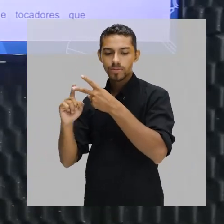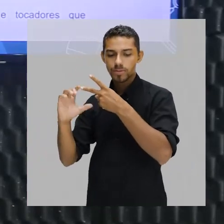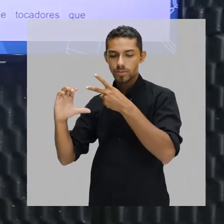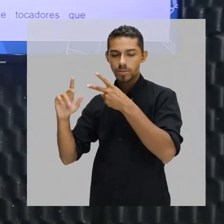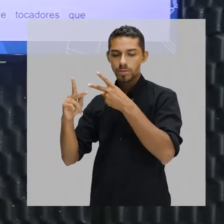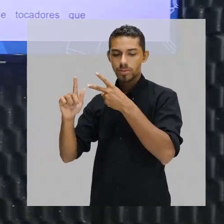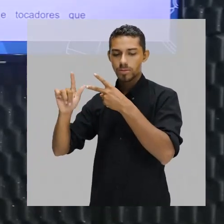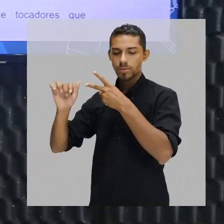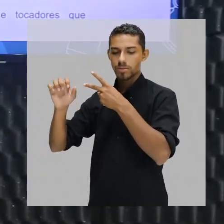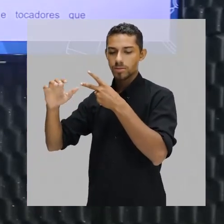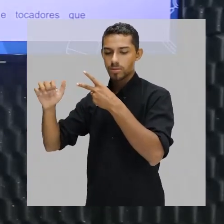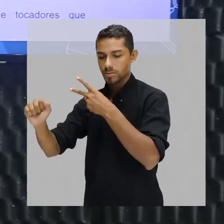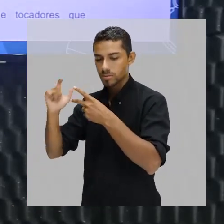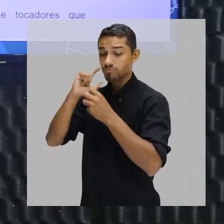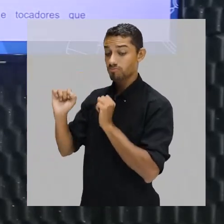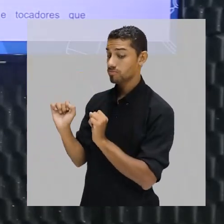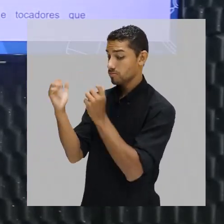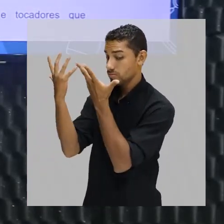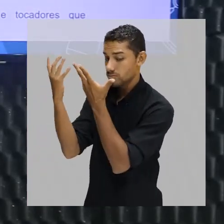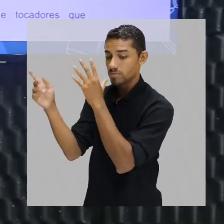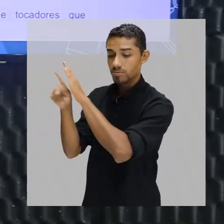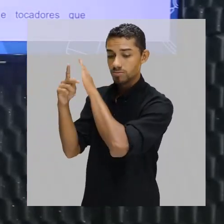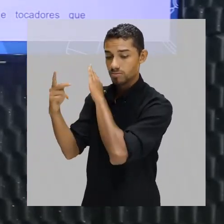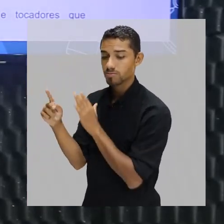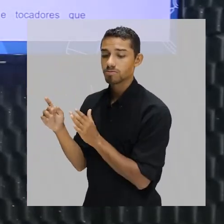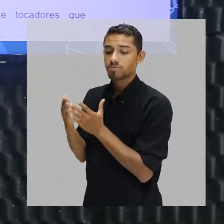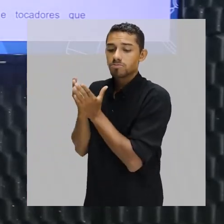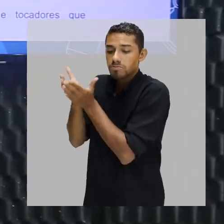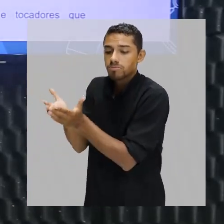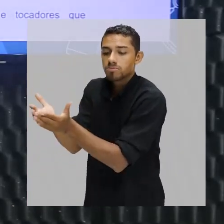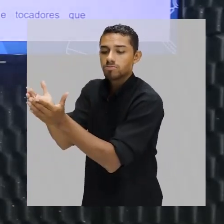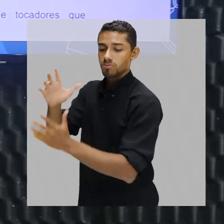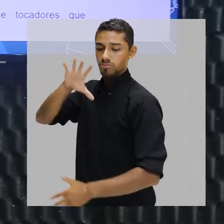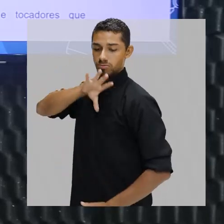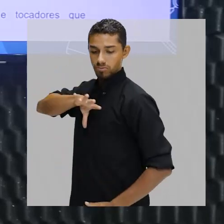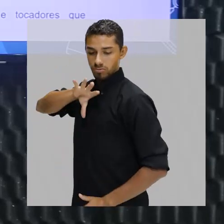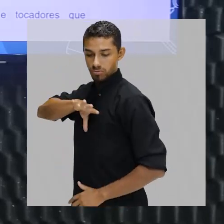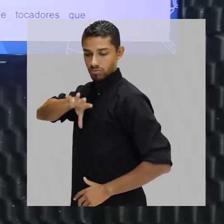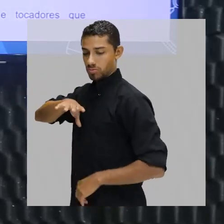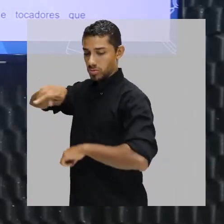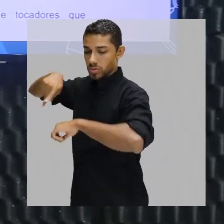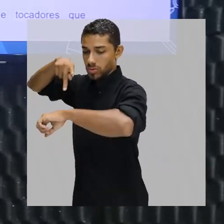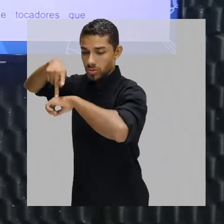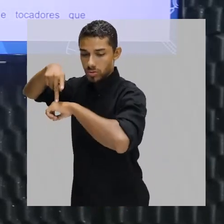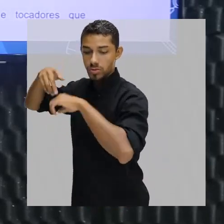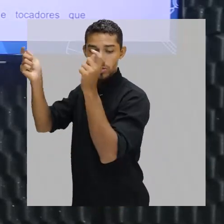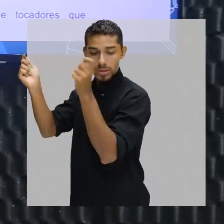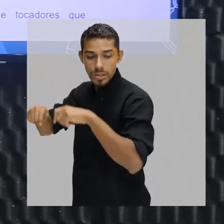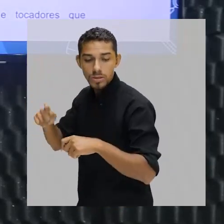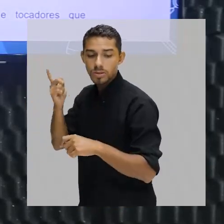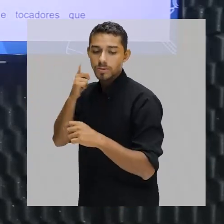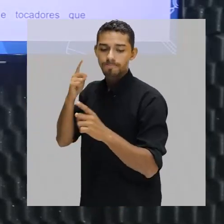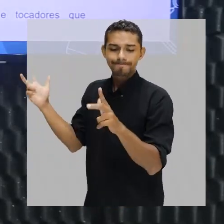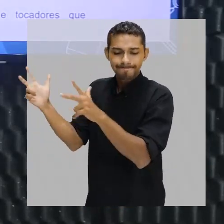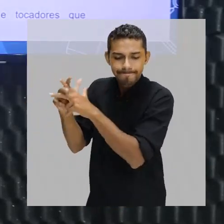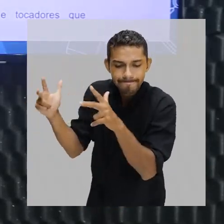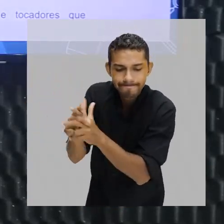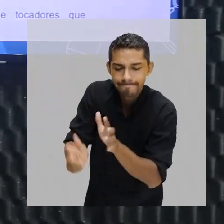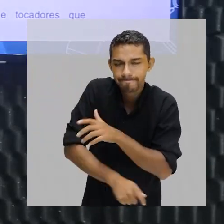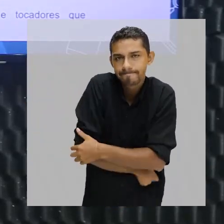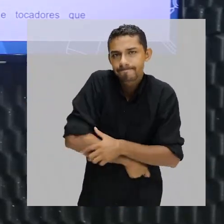marítimas portuguesas das batalhas entre cristãos e mouros. Né? Você tem espalhado isso, e geralmente quando você tem uma apresentação desse tipo, que tem espadas ou alguma coisa do tipo,